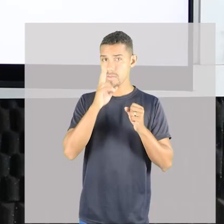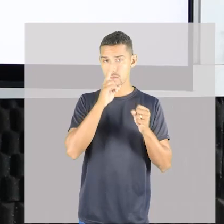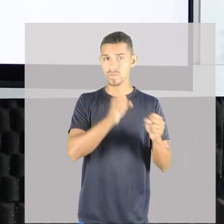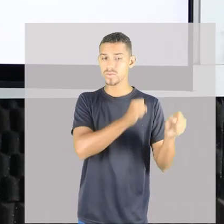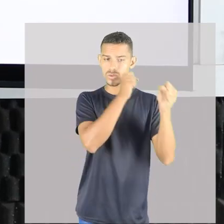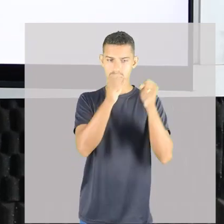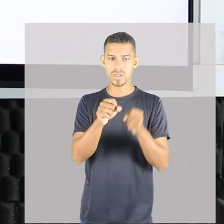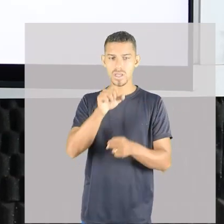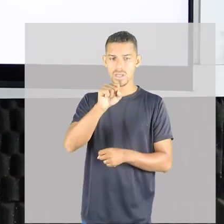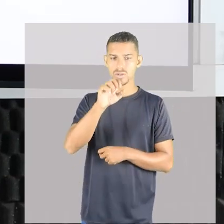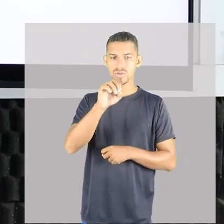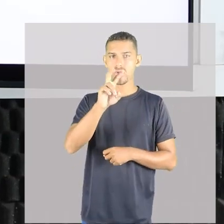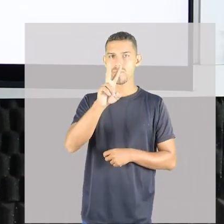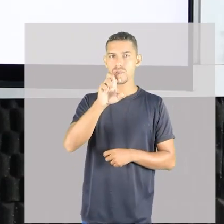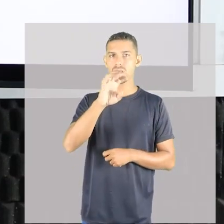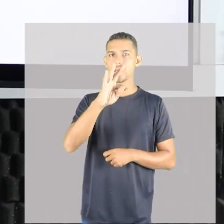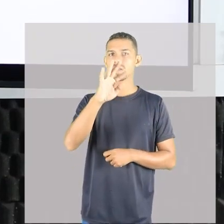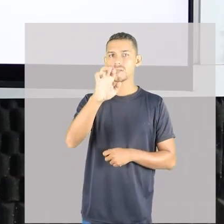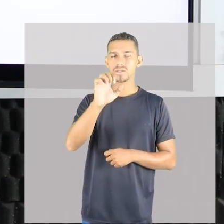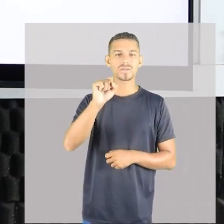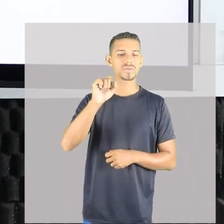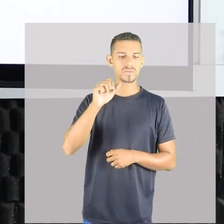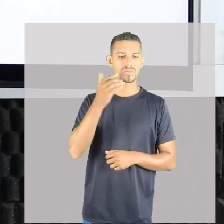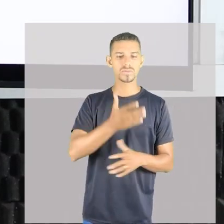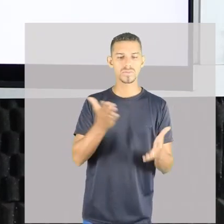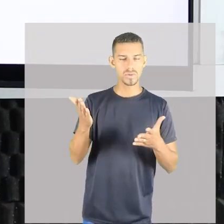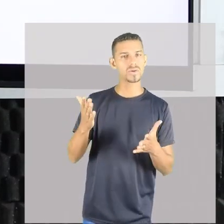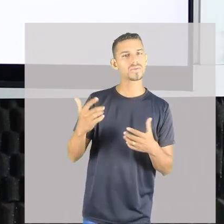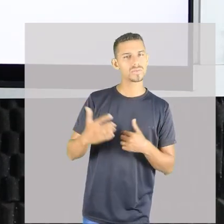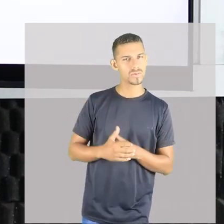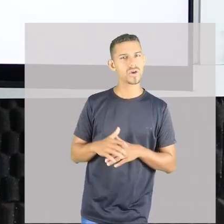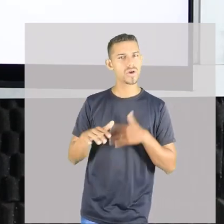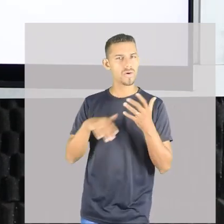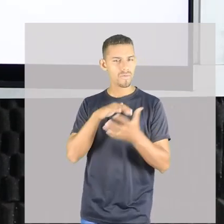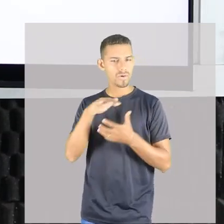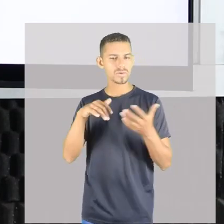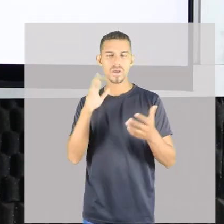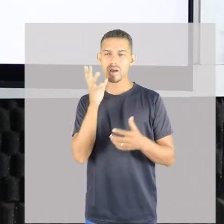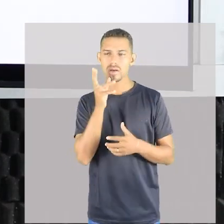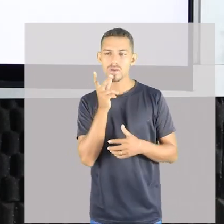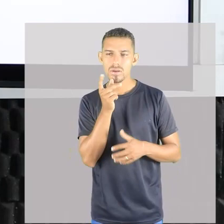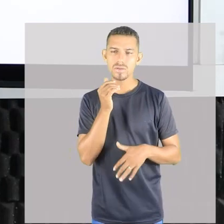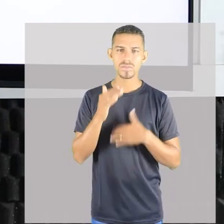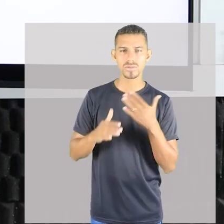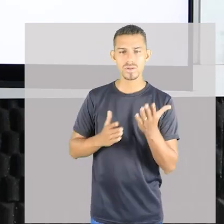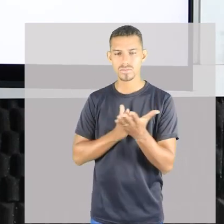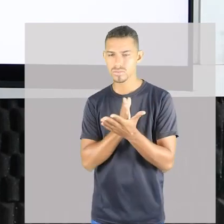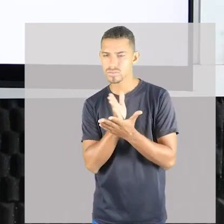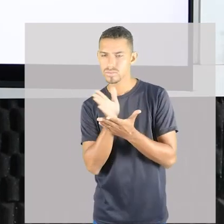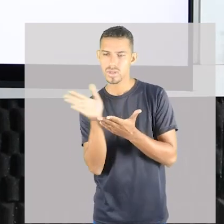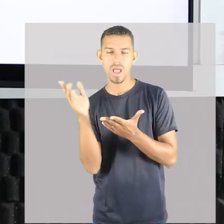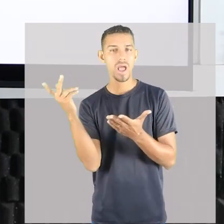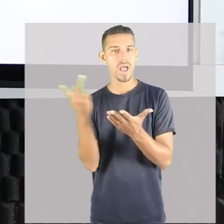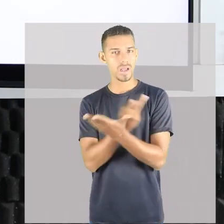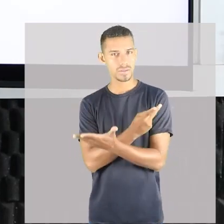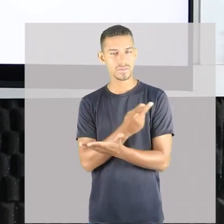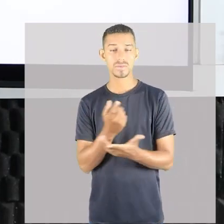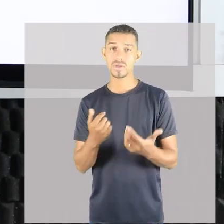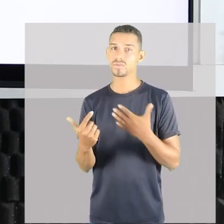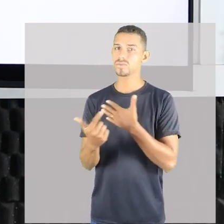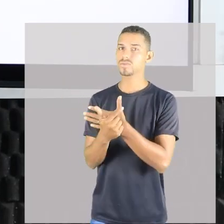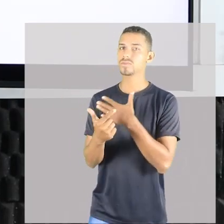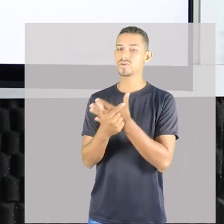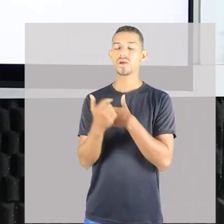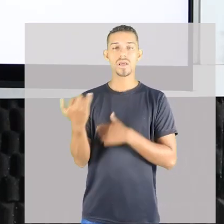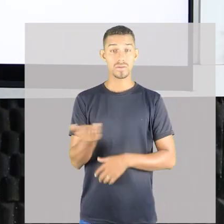ser dos soviéticos, e vamos colocar essa revolução para andar. Essa revolução está a passos lentos ou está indo na direção errada. Então, o papel de Lenin é